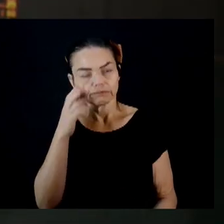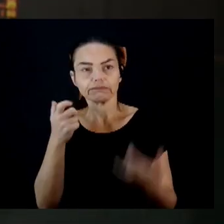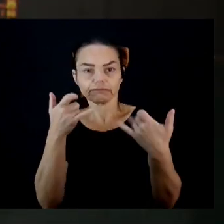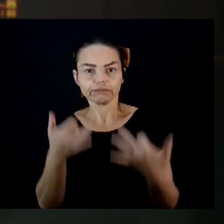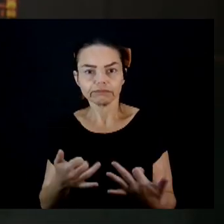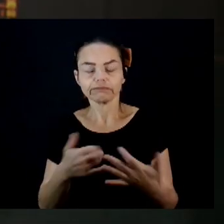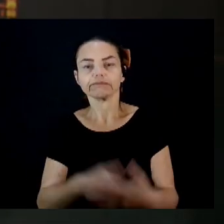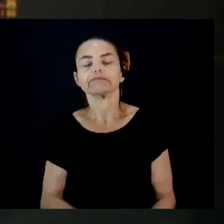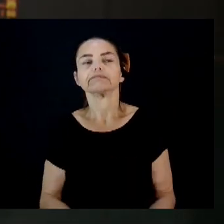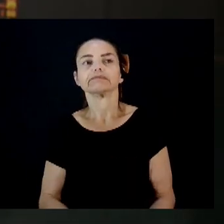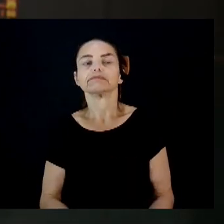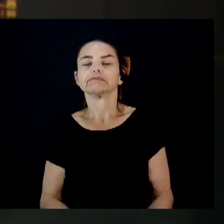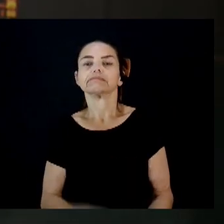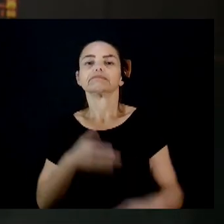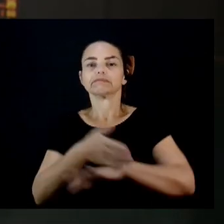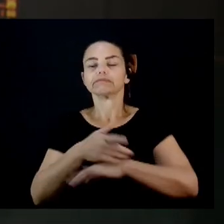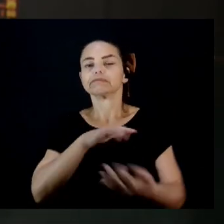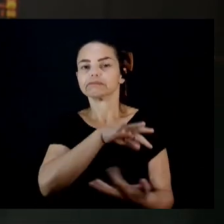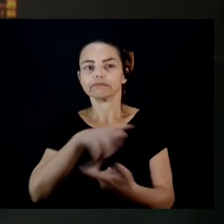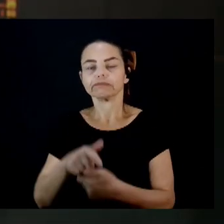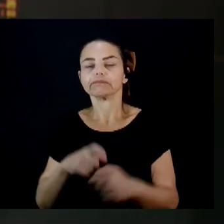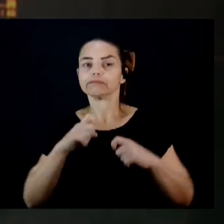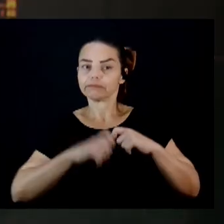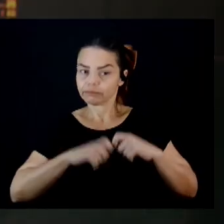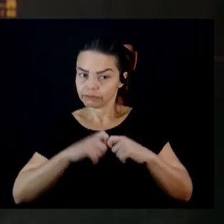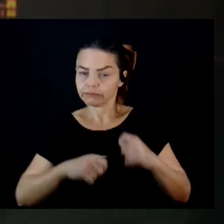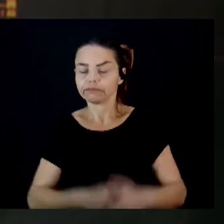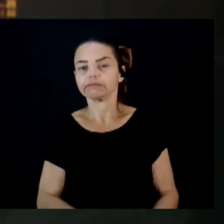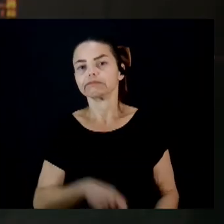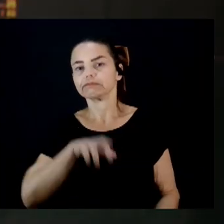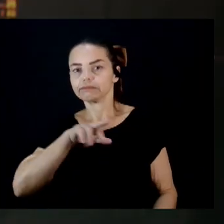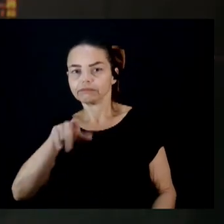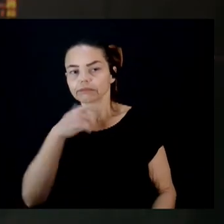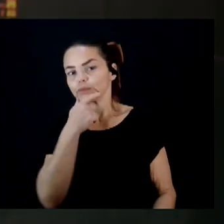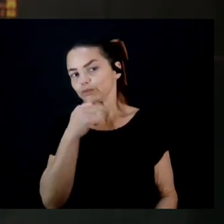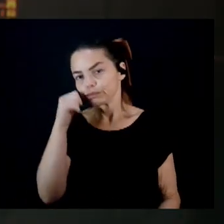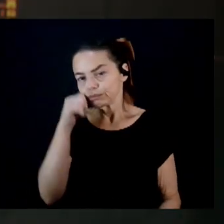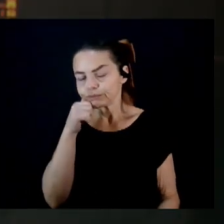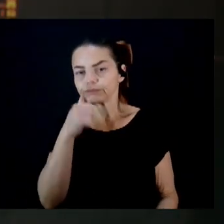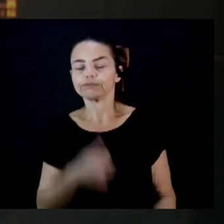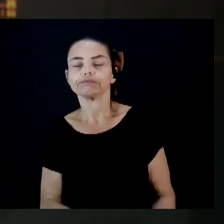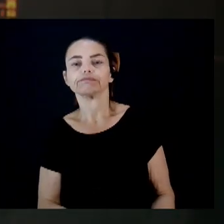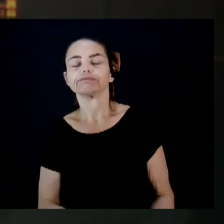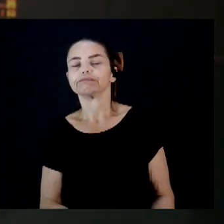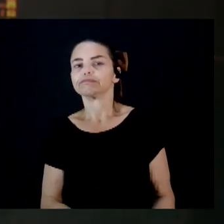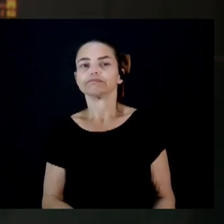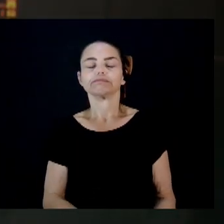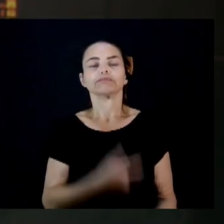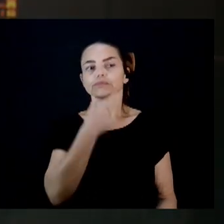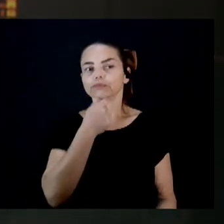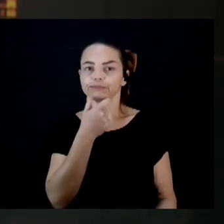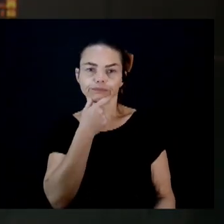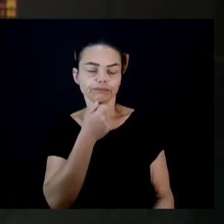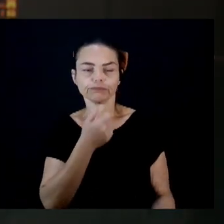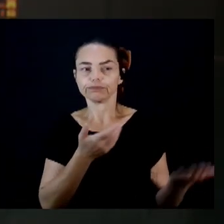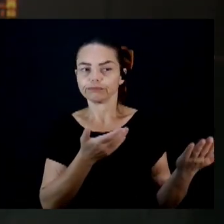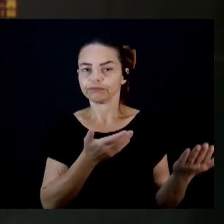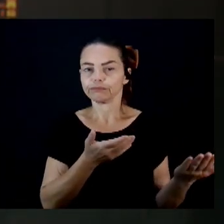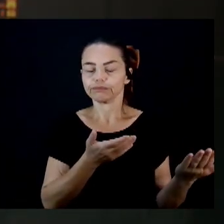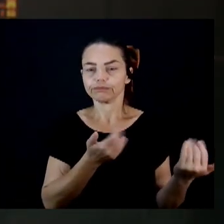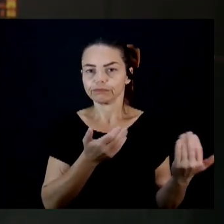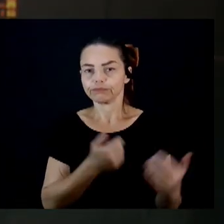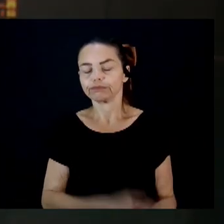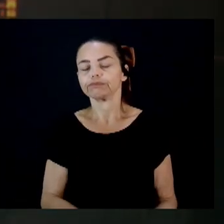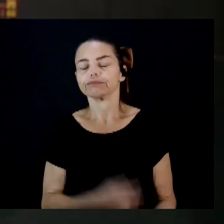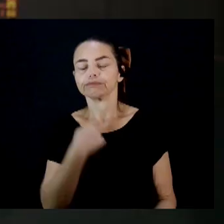dessa entrada no mundo do sexo que é diferente para meninos e meninas. Só que a gente não pode esquecer que nós estamos